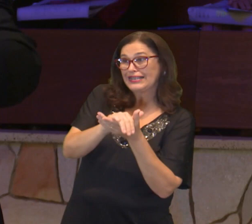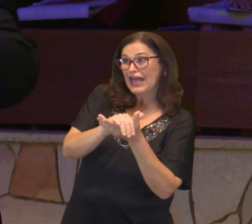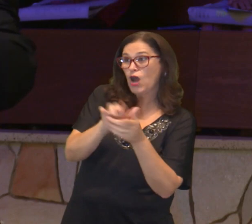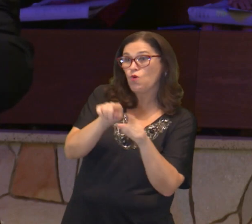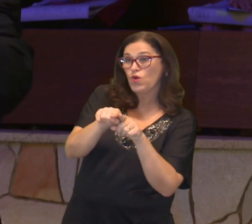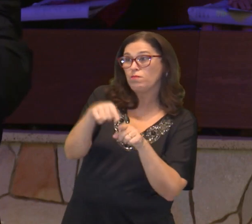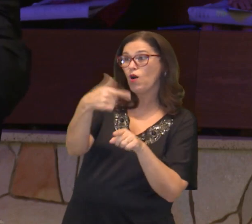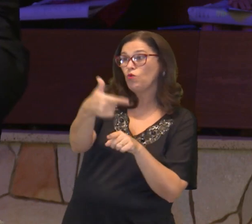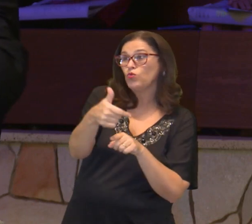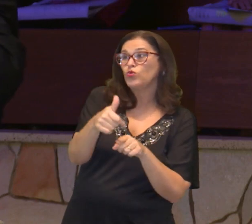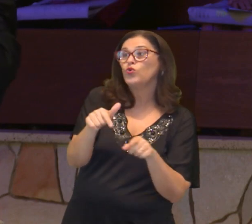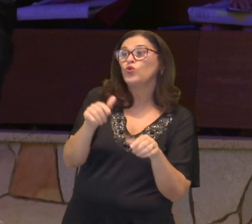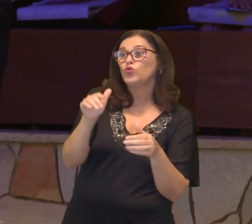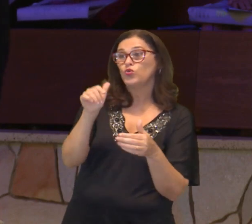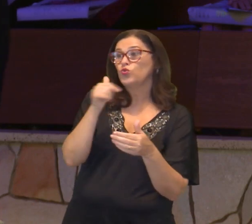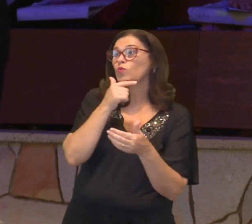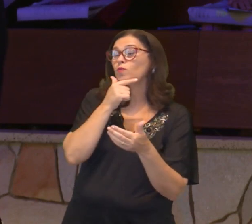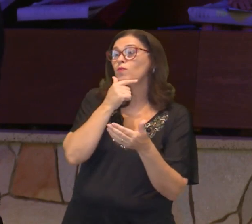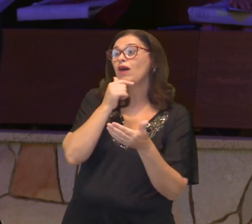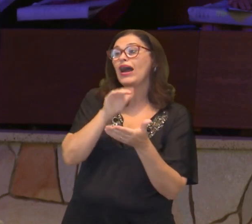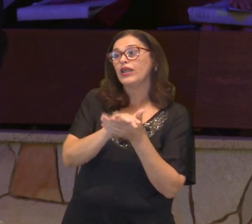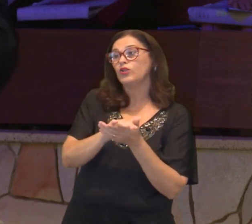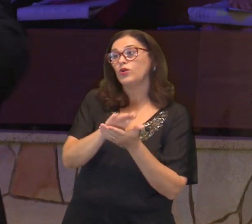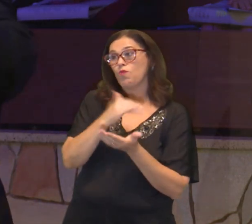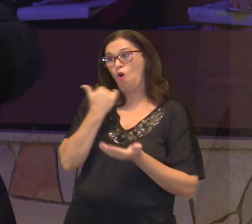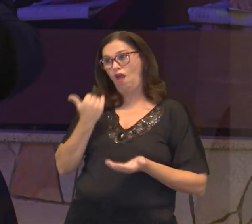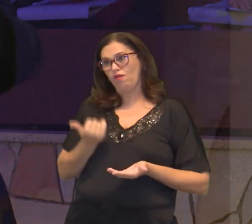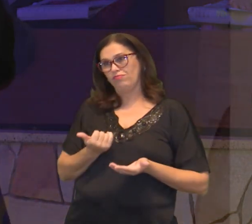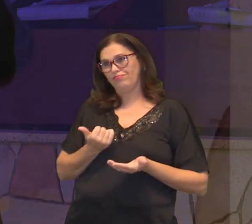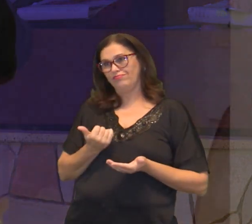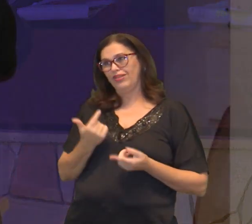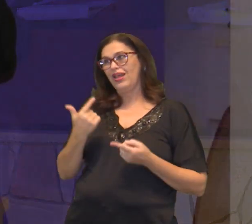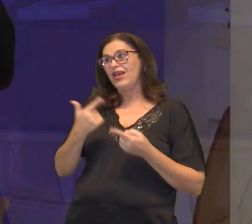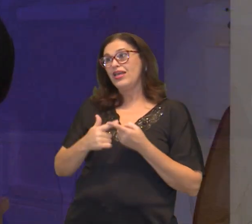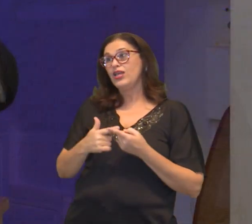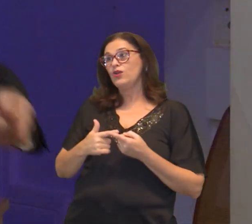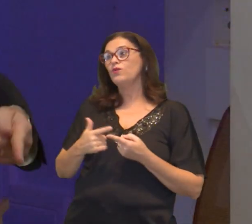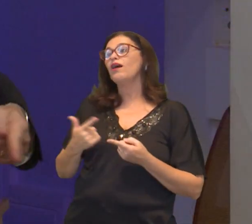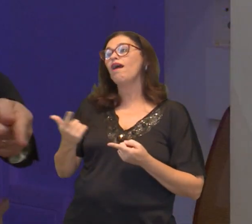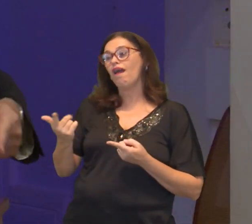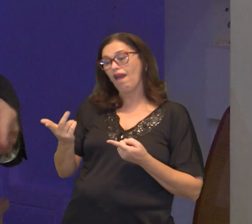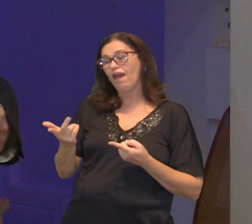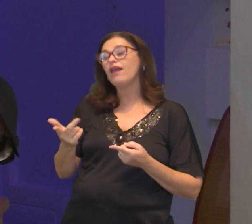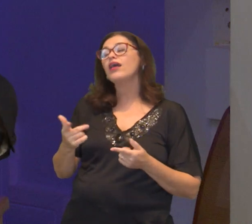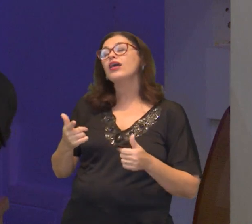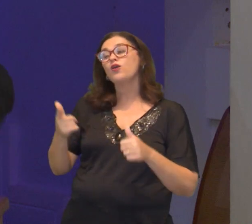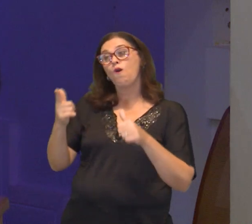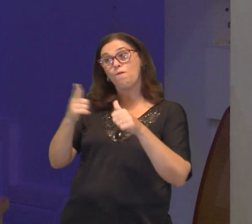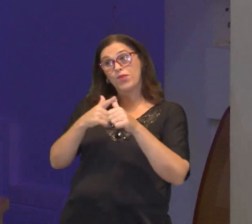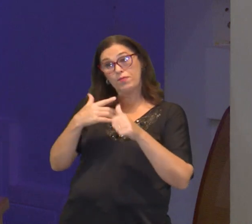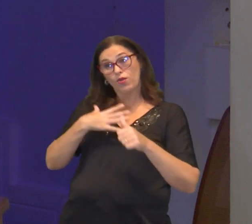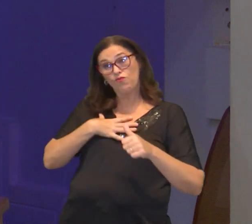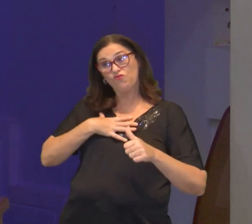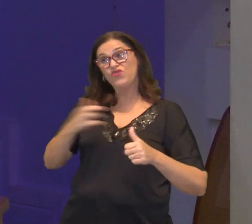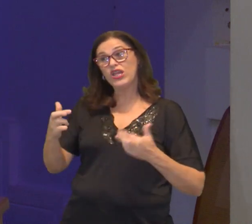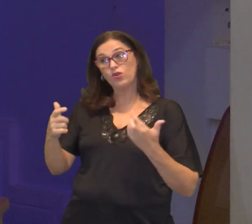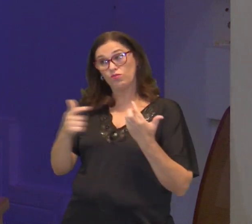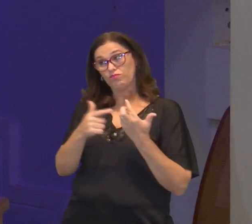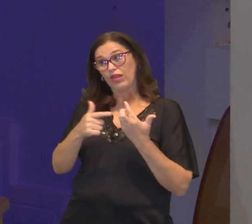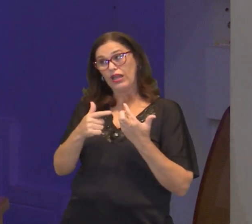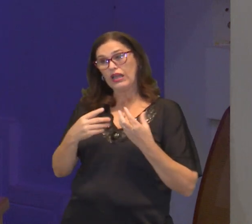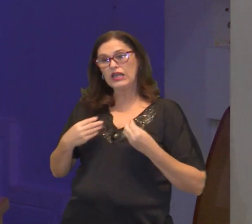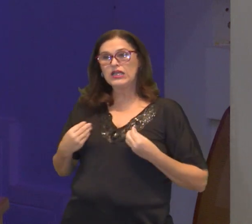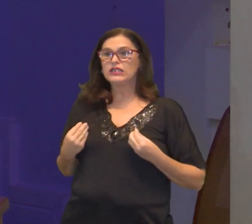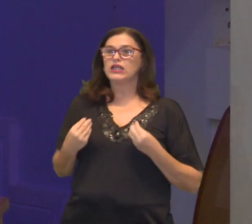herança, era através do homem, através daquele que